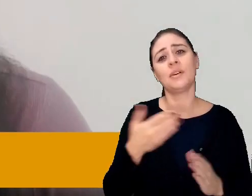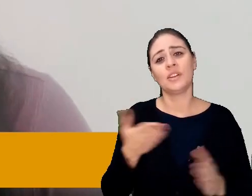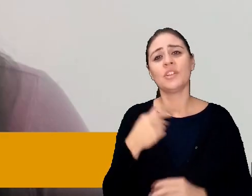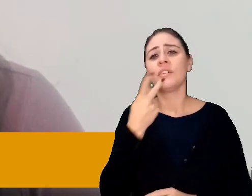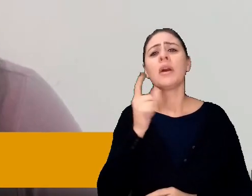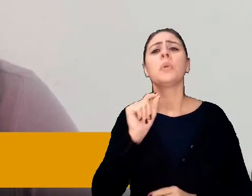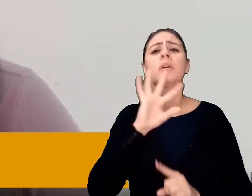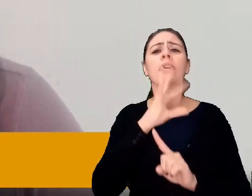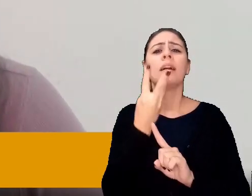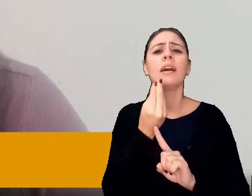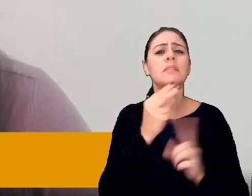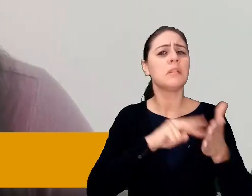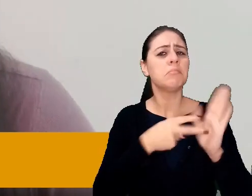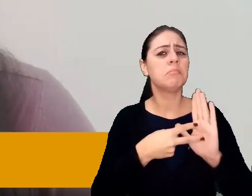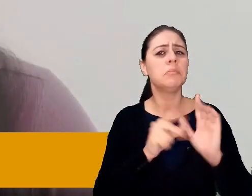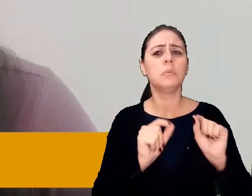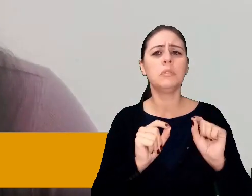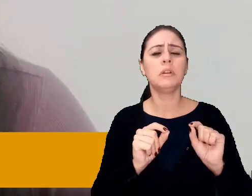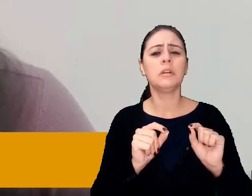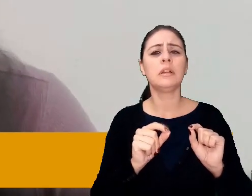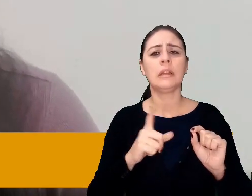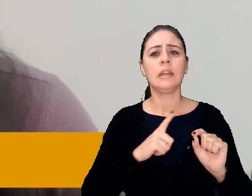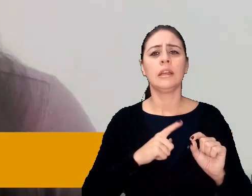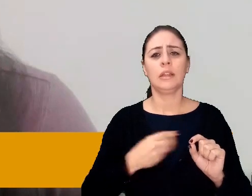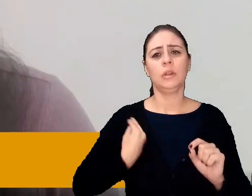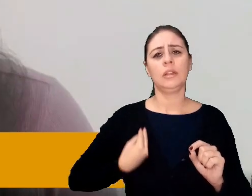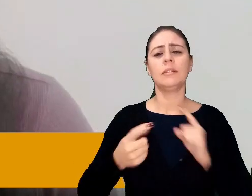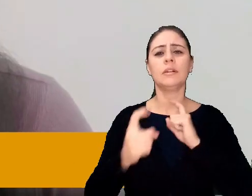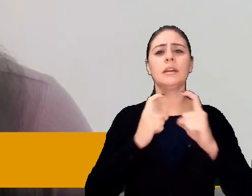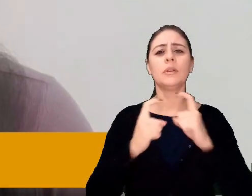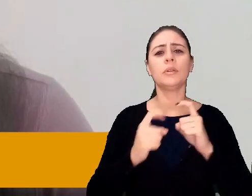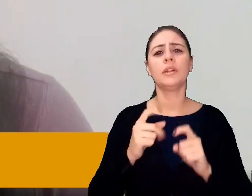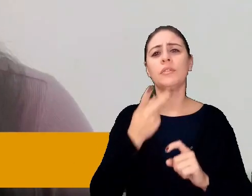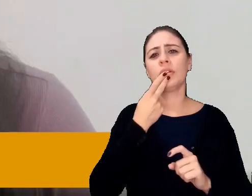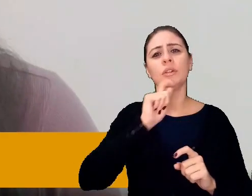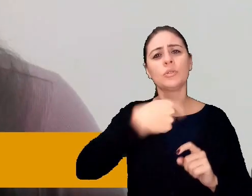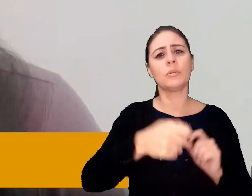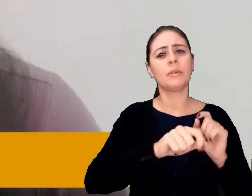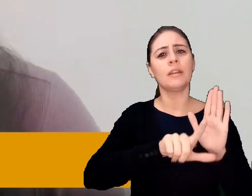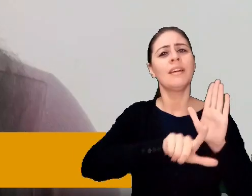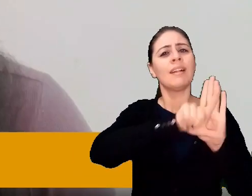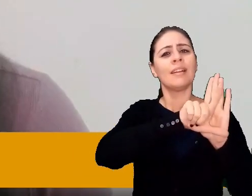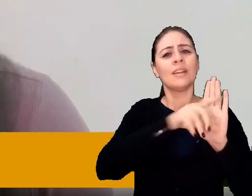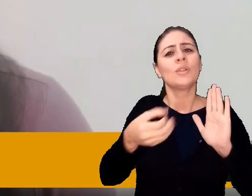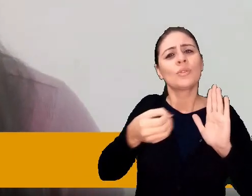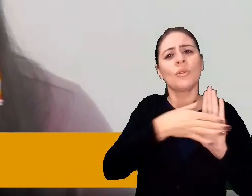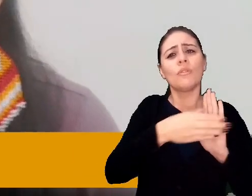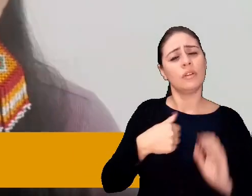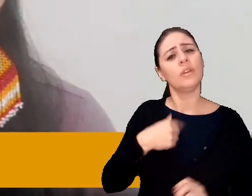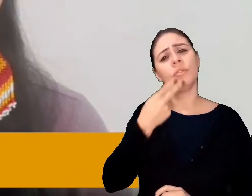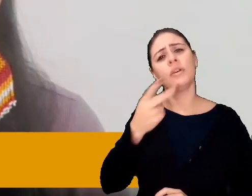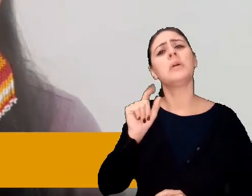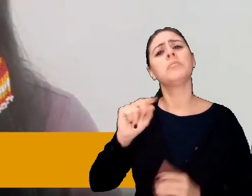né? Eu participei de uma reunião para falar sobre essa lei Aldir Blanc e eu falei para eles, mas o que é arte,